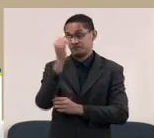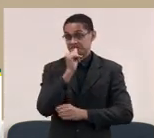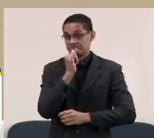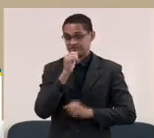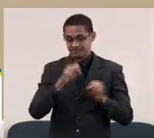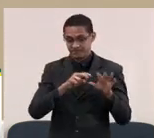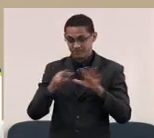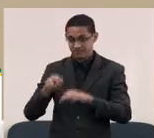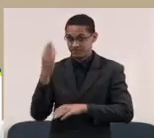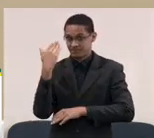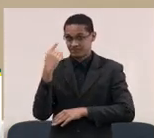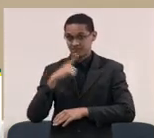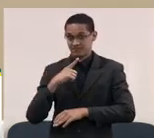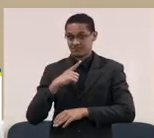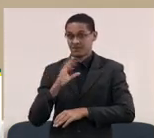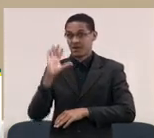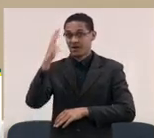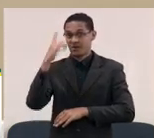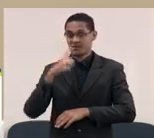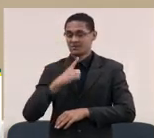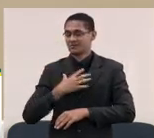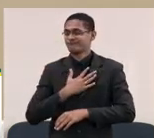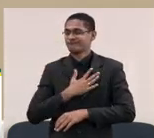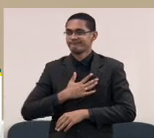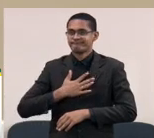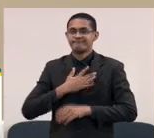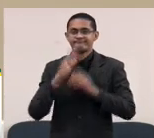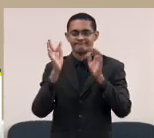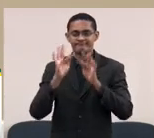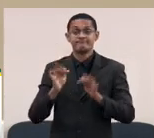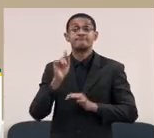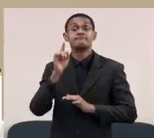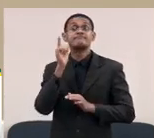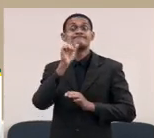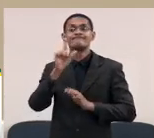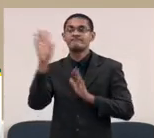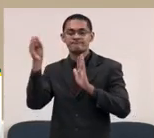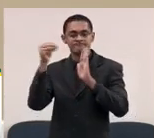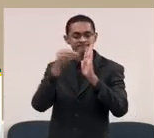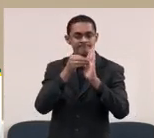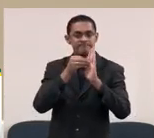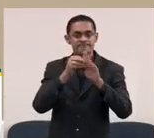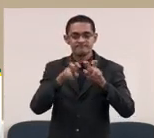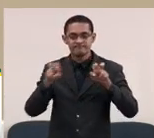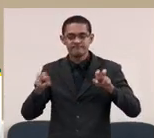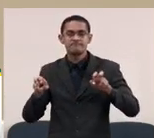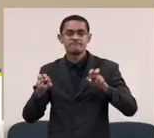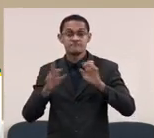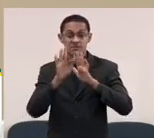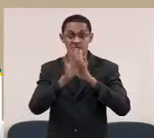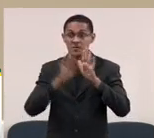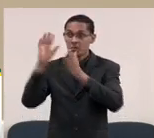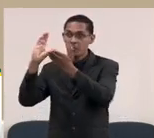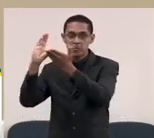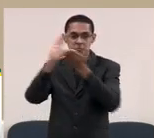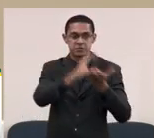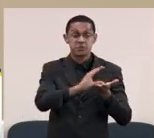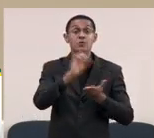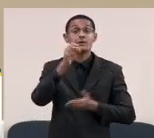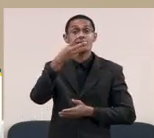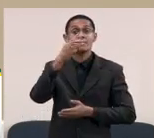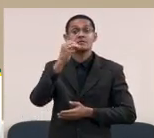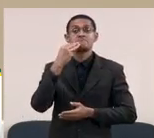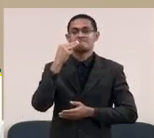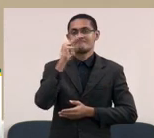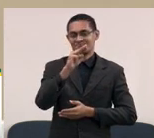a felicidade de ser contemplado com emenda de bancada no valor de 30 milhões para a nossa universidade,